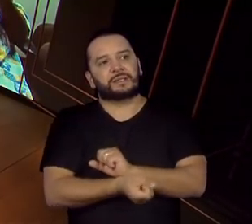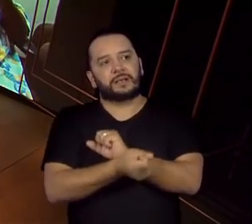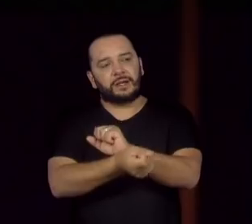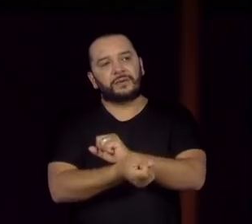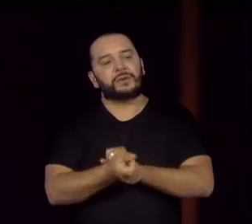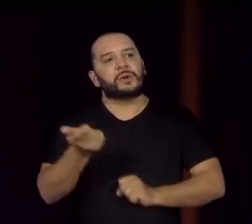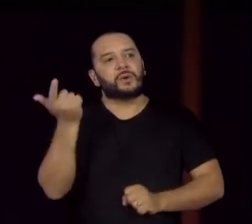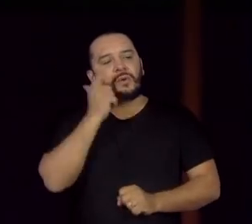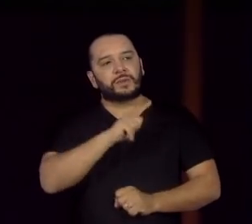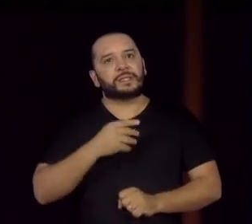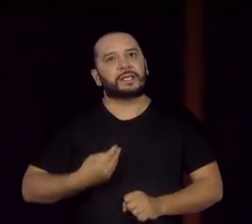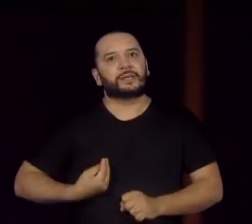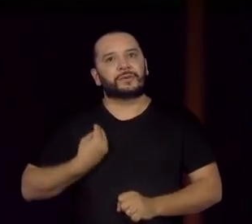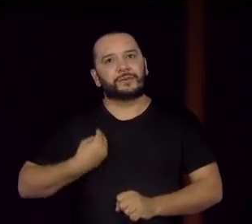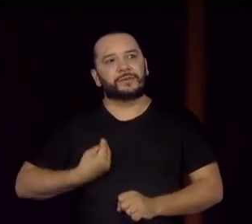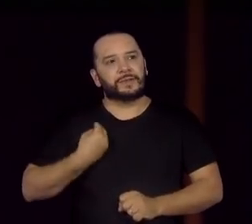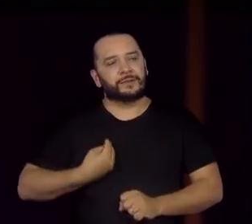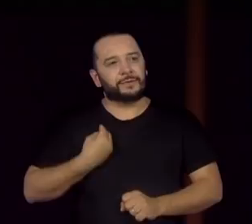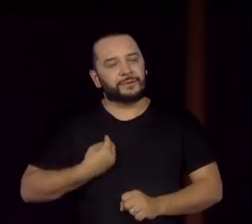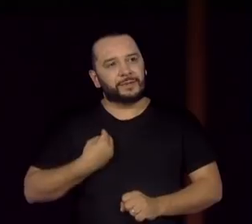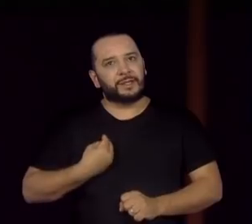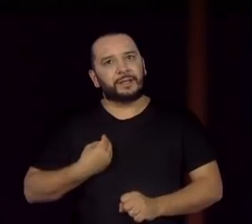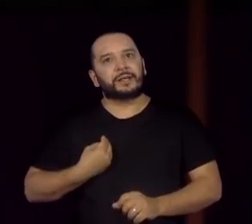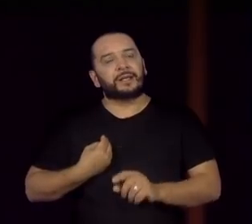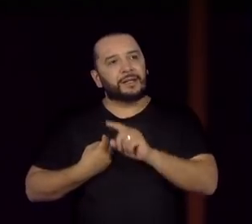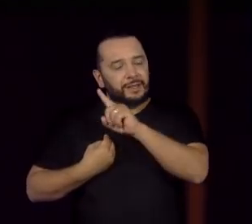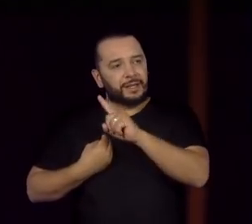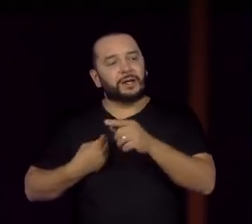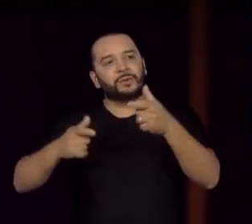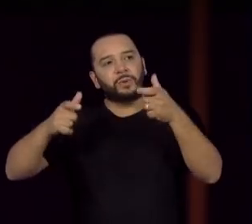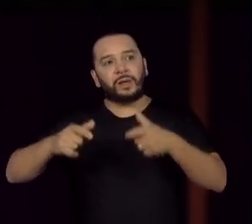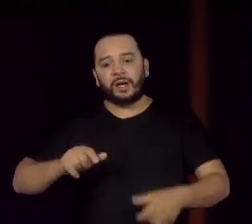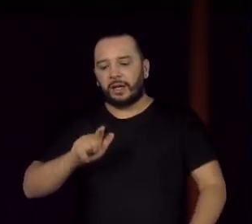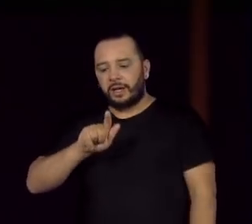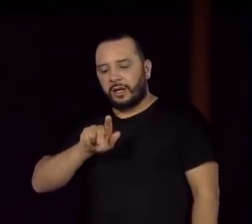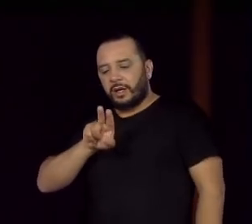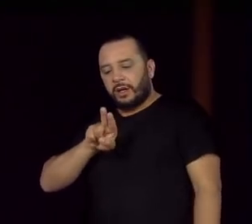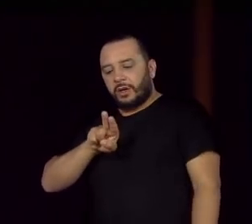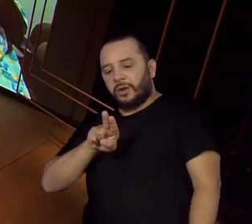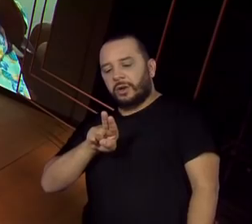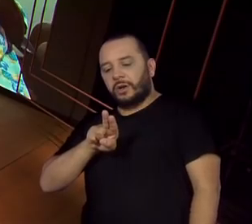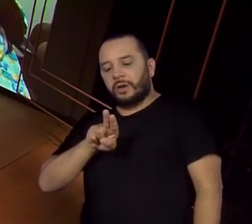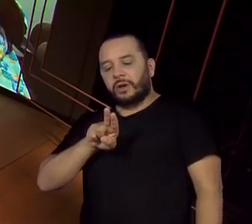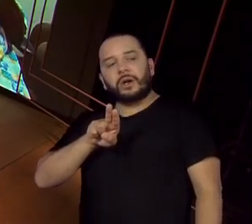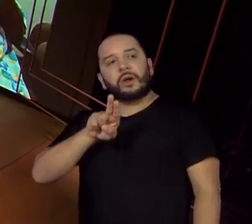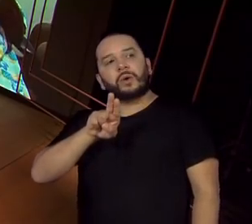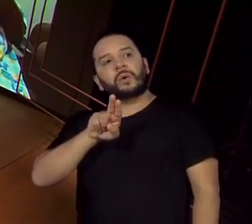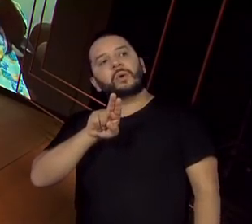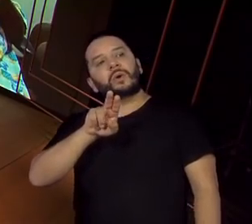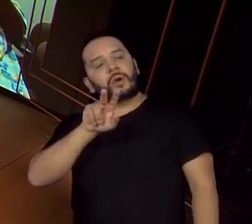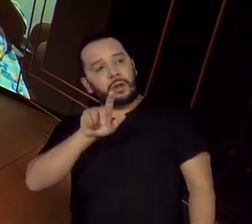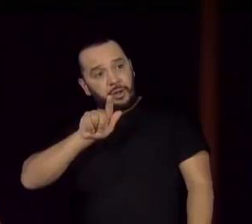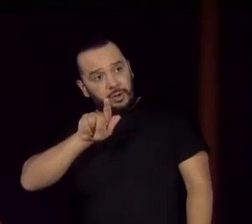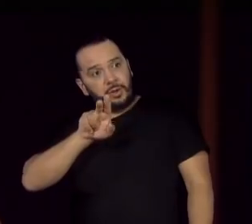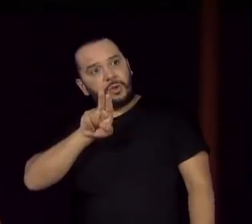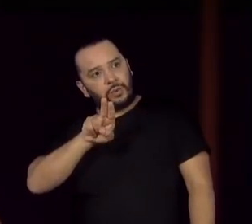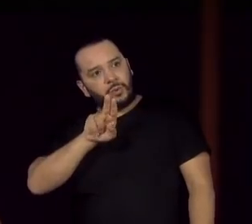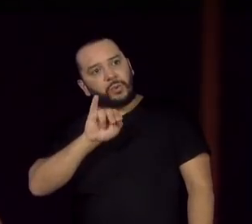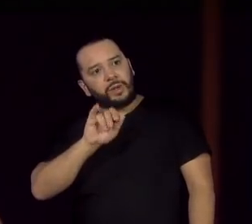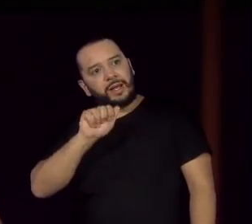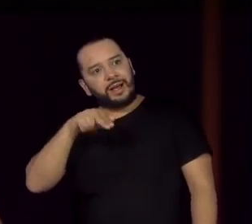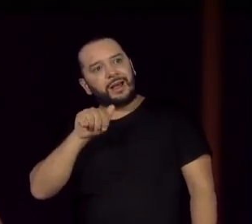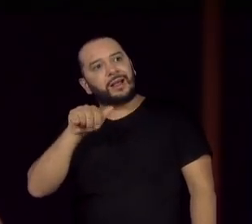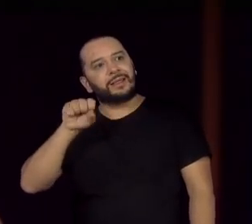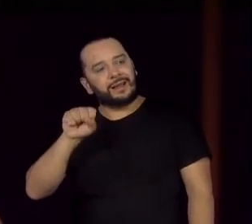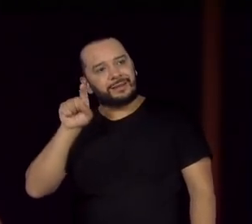sobreviveu à seita do Jim Jones lá nas Guianas. É isso mesmo, né? Morreu com 108 anos de idade?